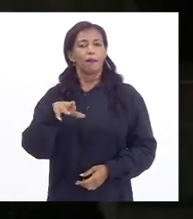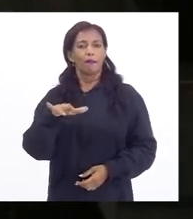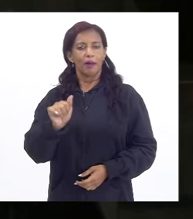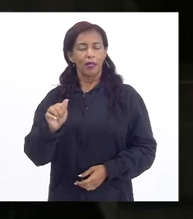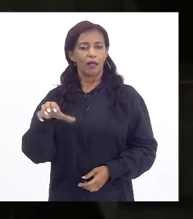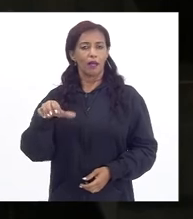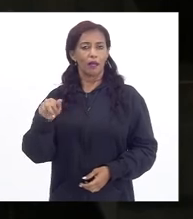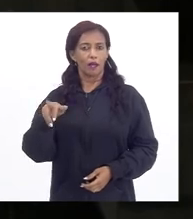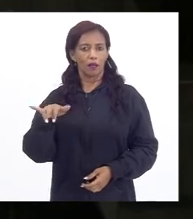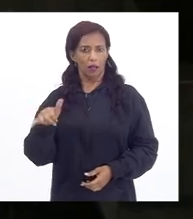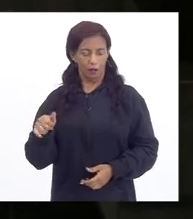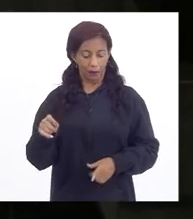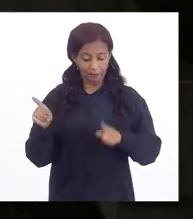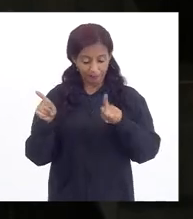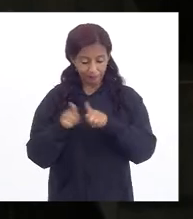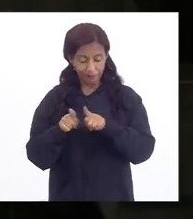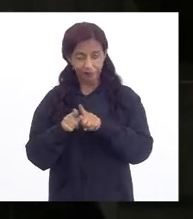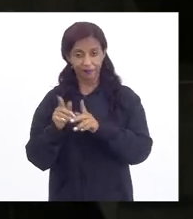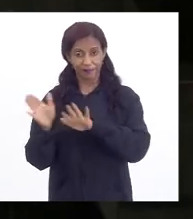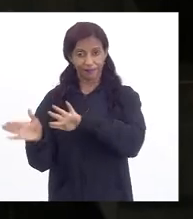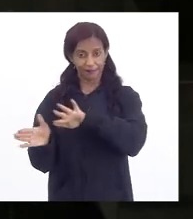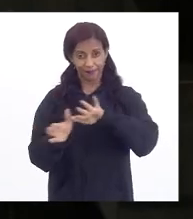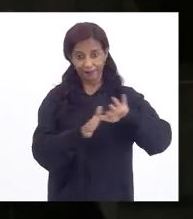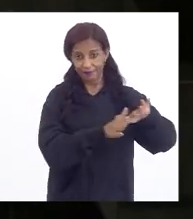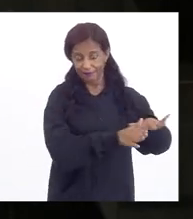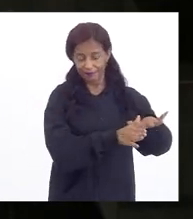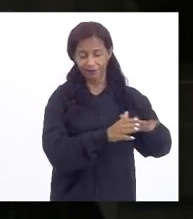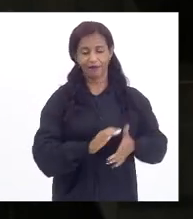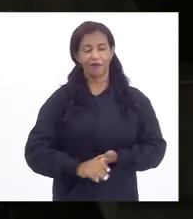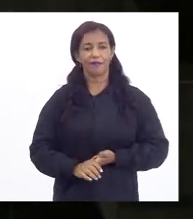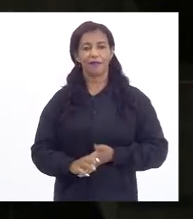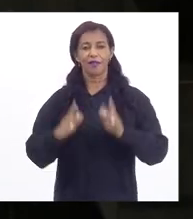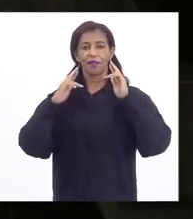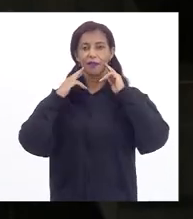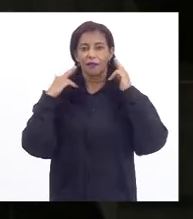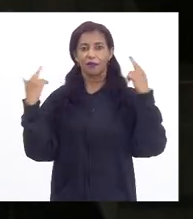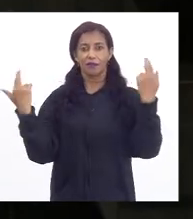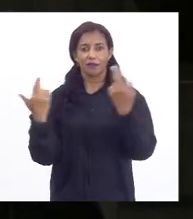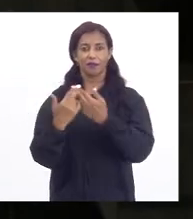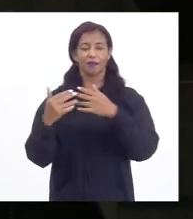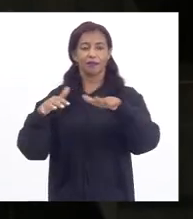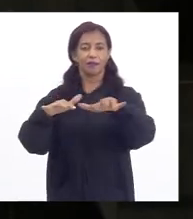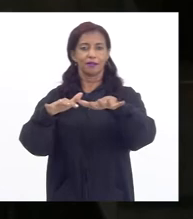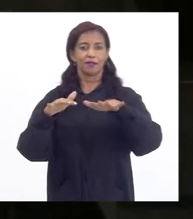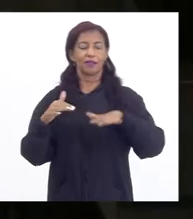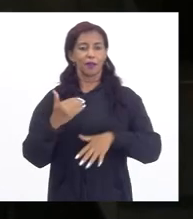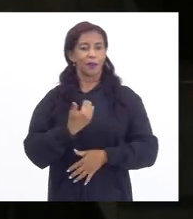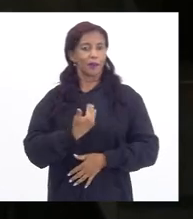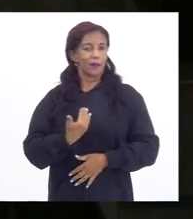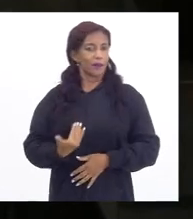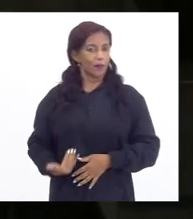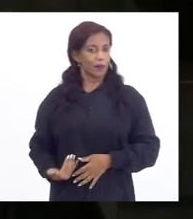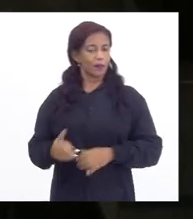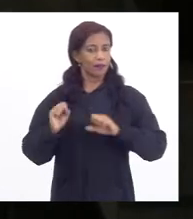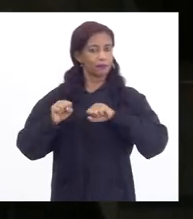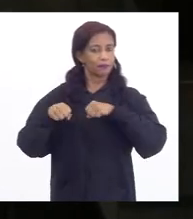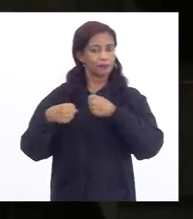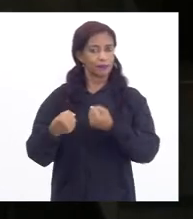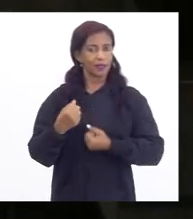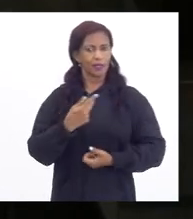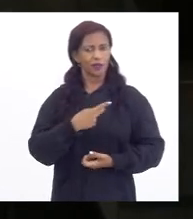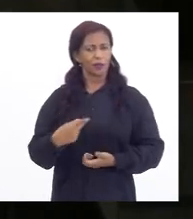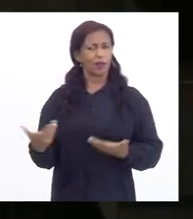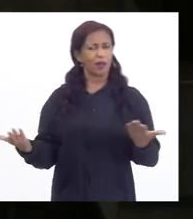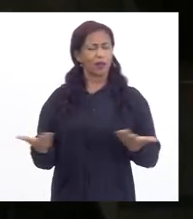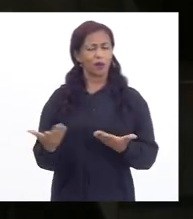quero, deputado Luiz Paulo, repercutir também uma audiência pública de muita densidade que eu presidi agora